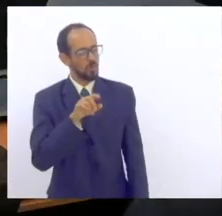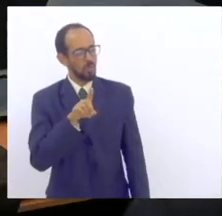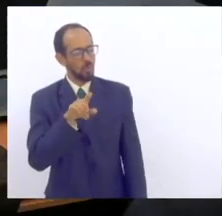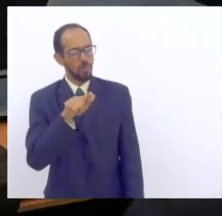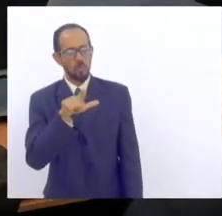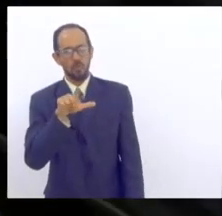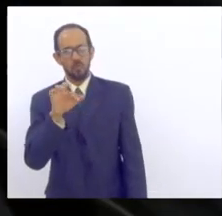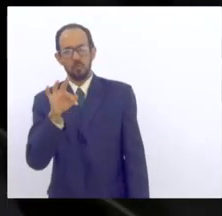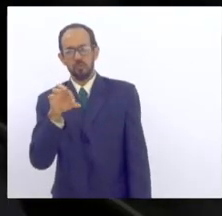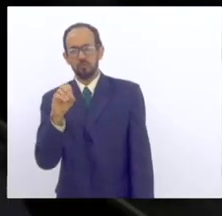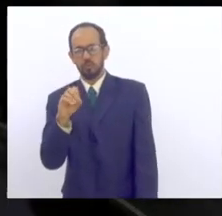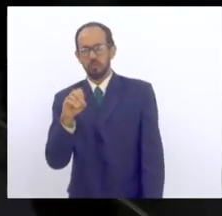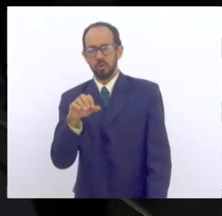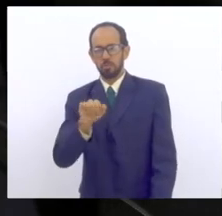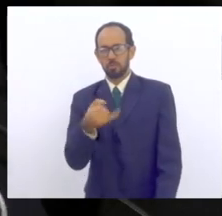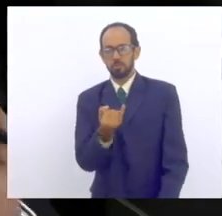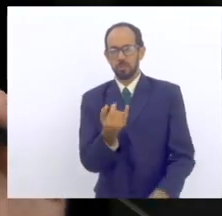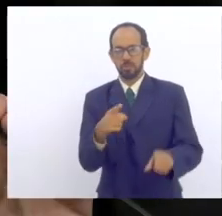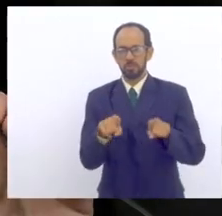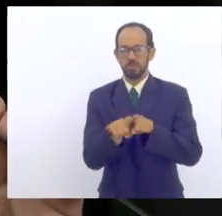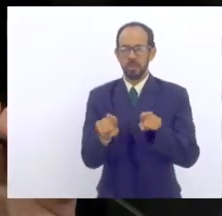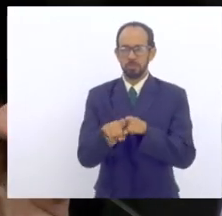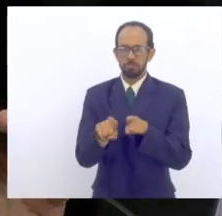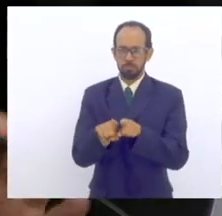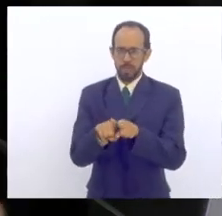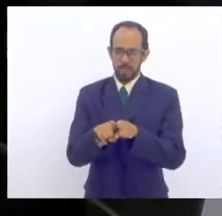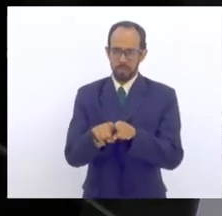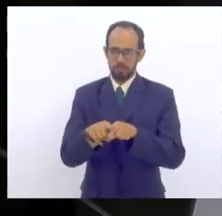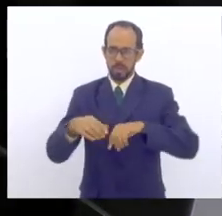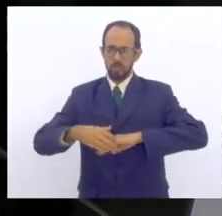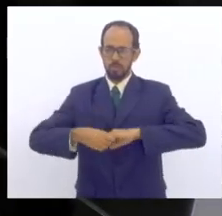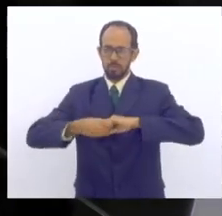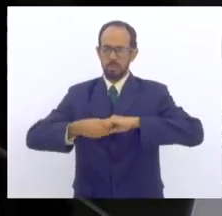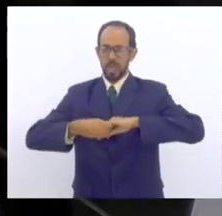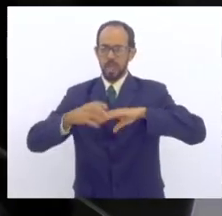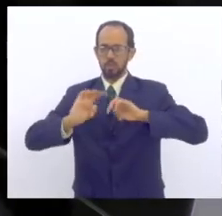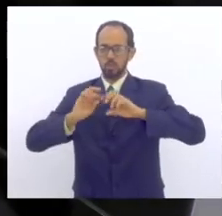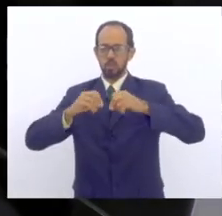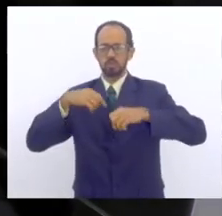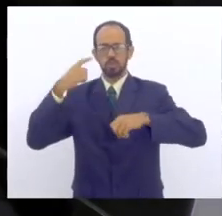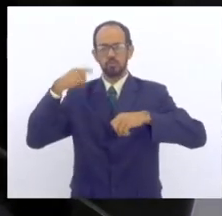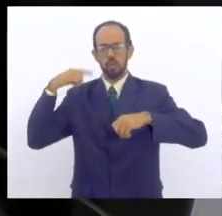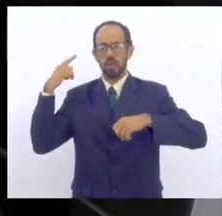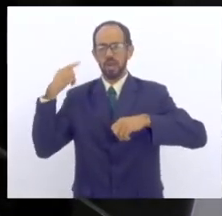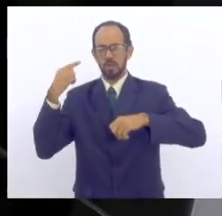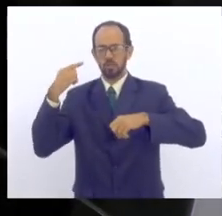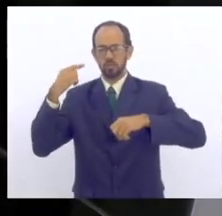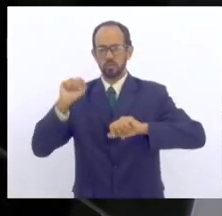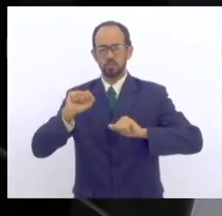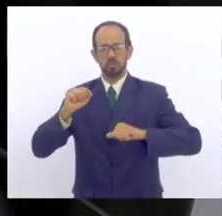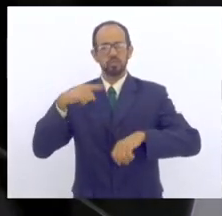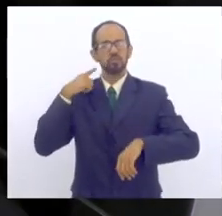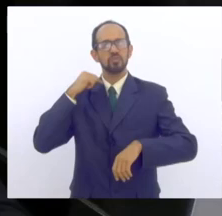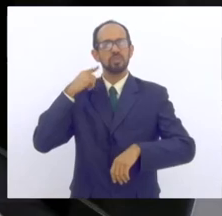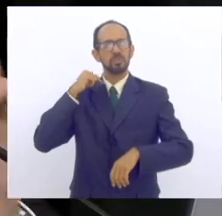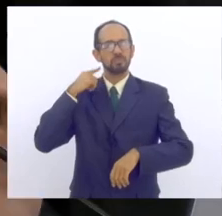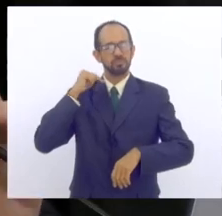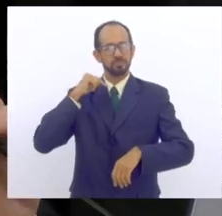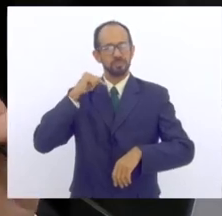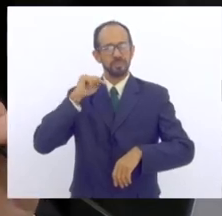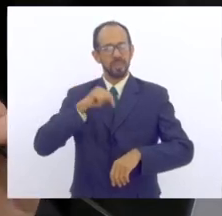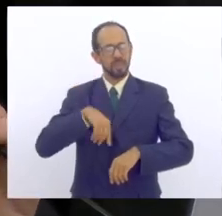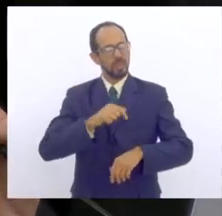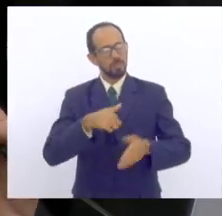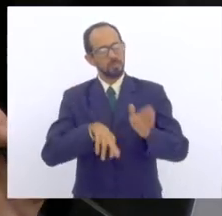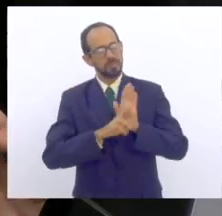aproveito aproveito para cumprimentar todos os advogados e advogados rubro-negras da pessoa do vice-presidente